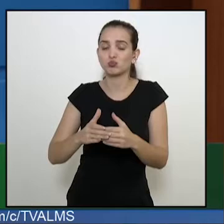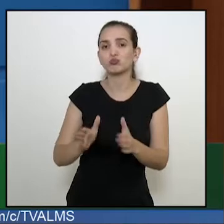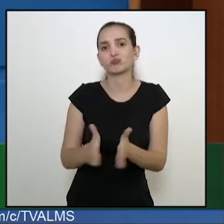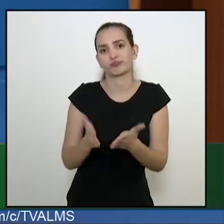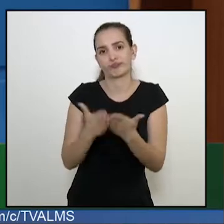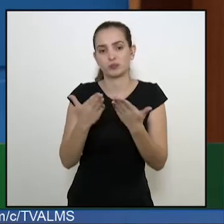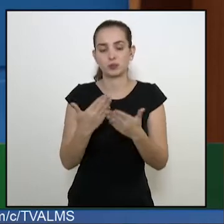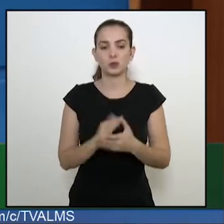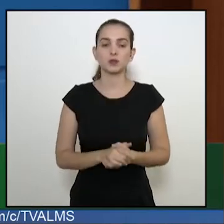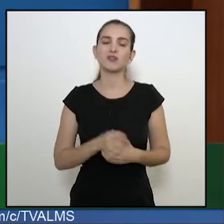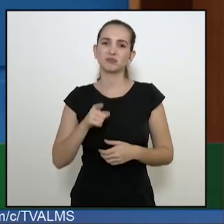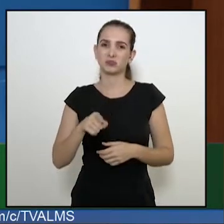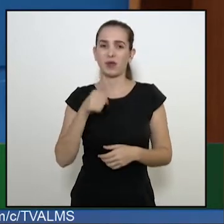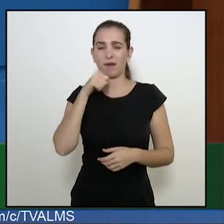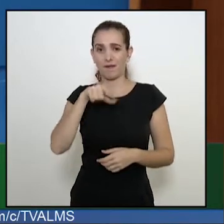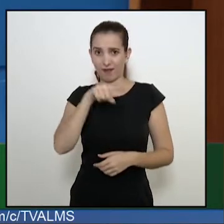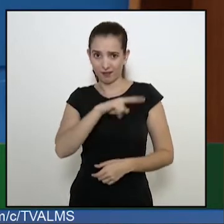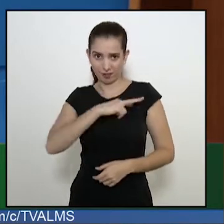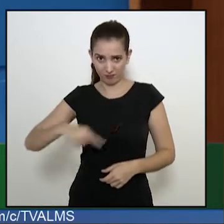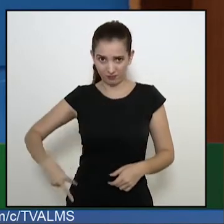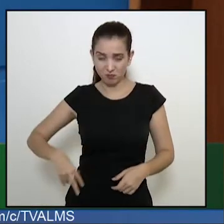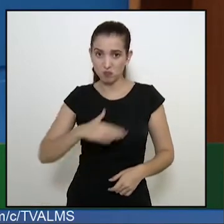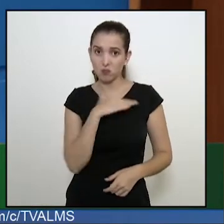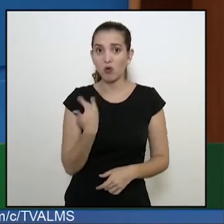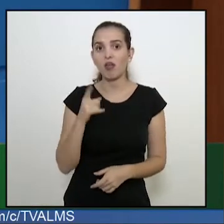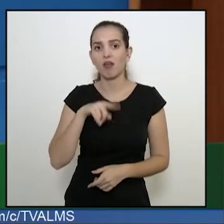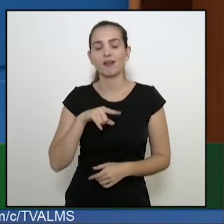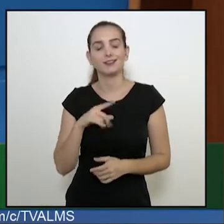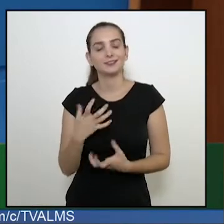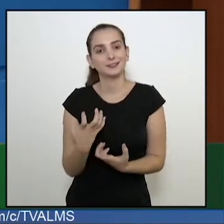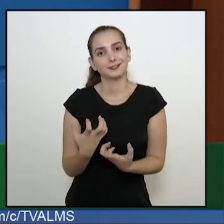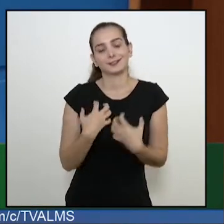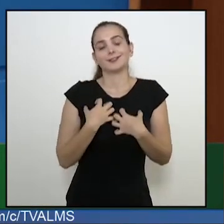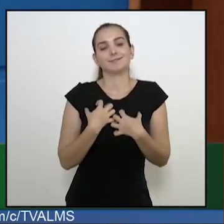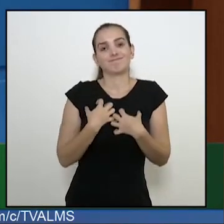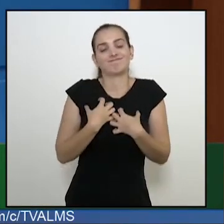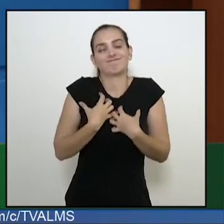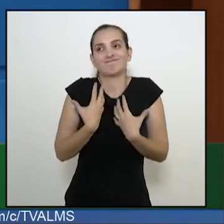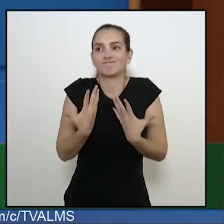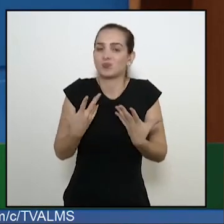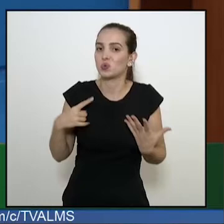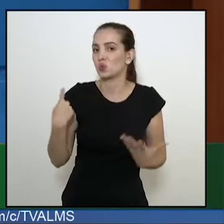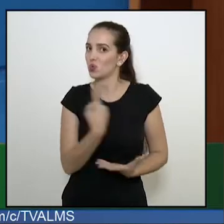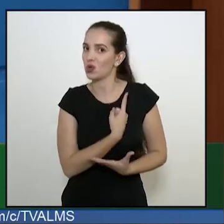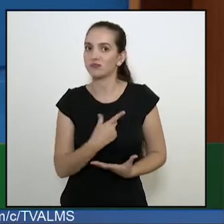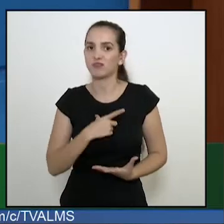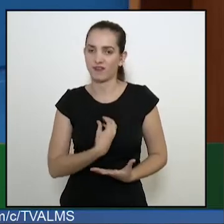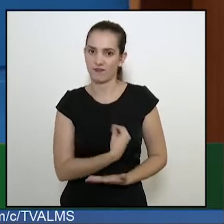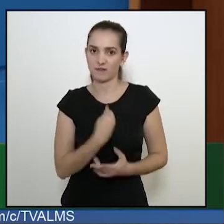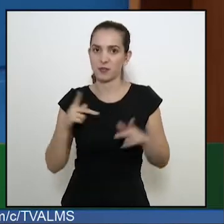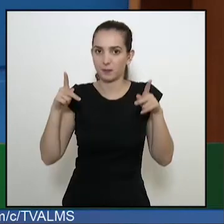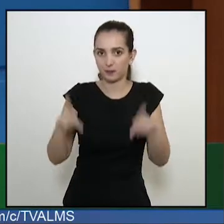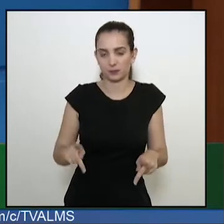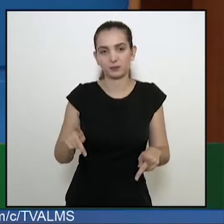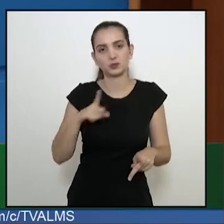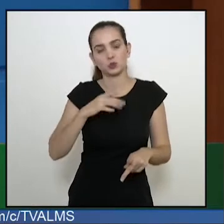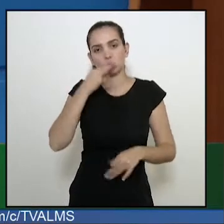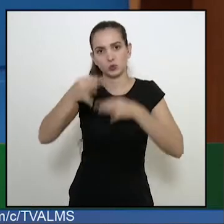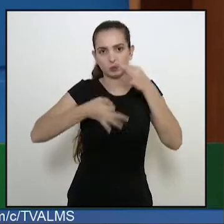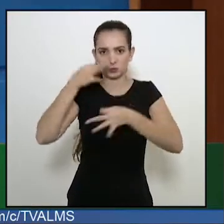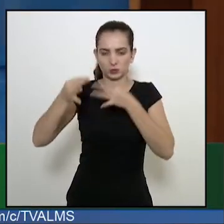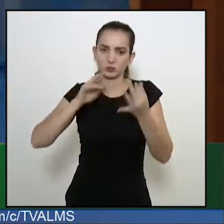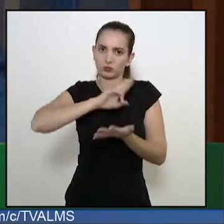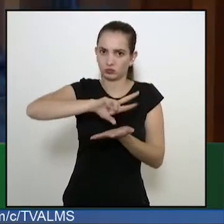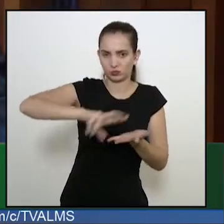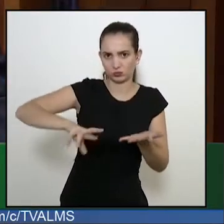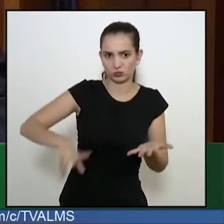que causa comoção a todos nós que estamos na vida pública e que temos um posicionamento de